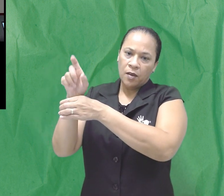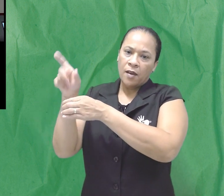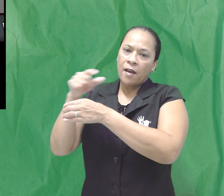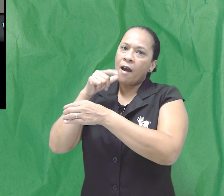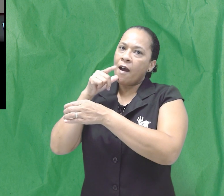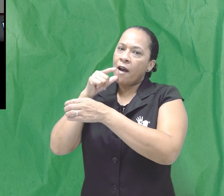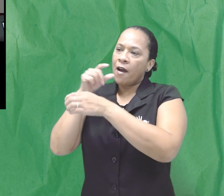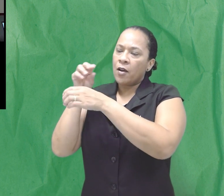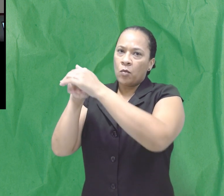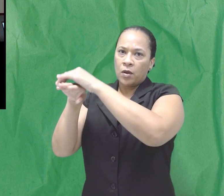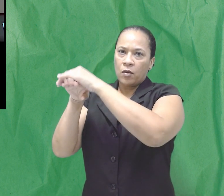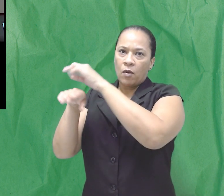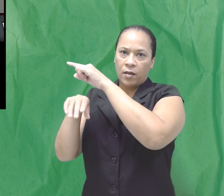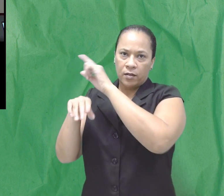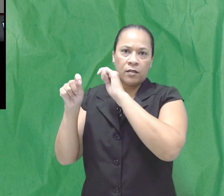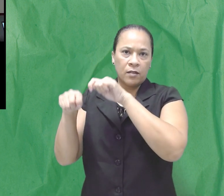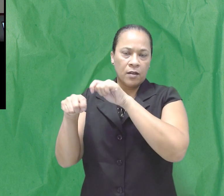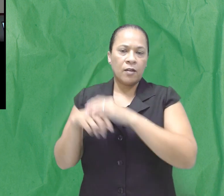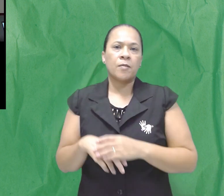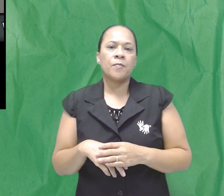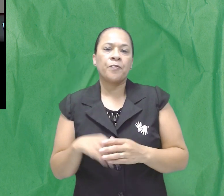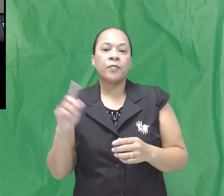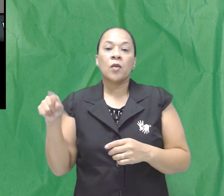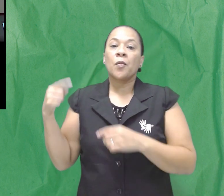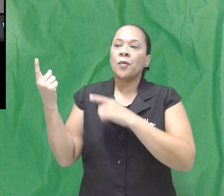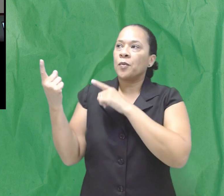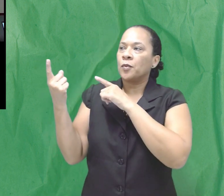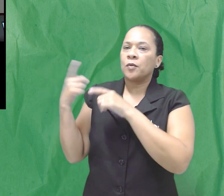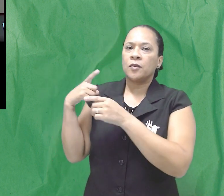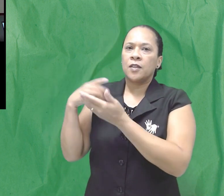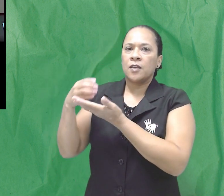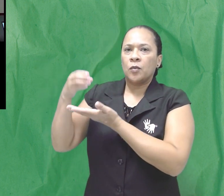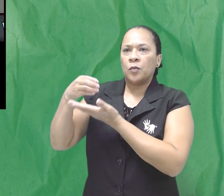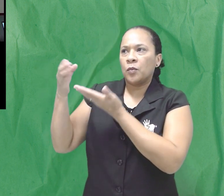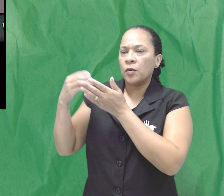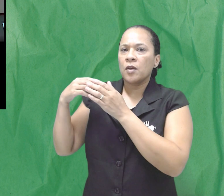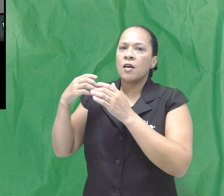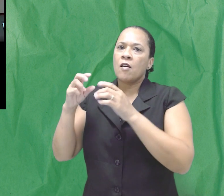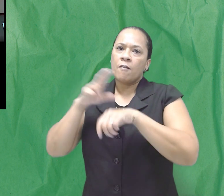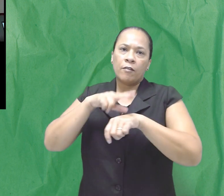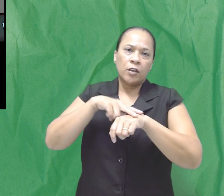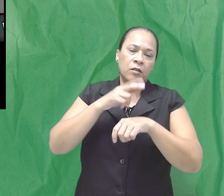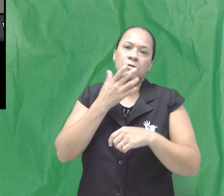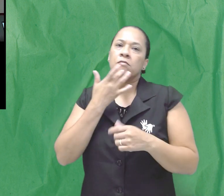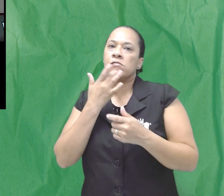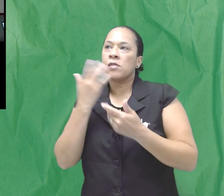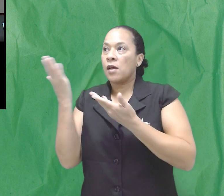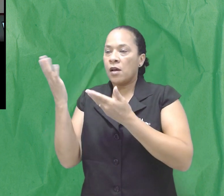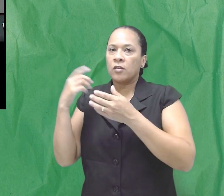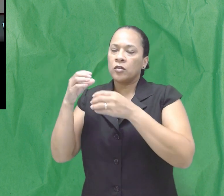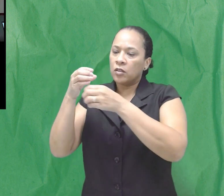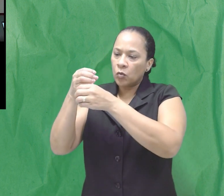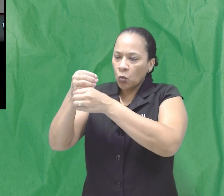Bom, na sequência, temos os frascos para reagentes, podem ser de vidro ou de plástico, podem ter